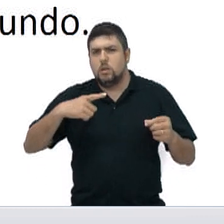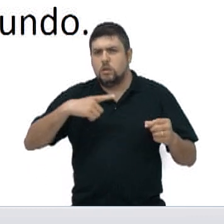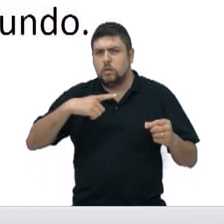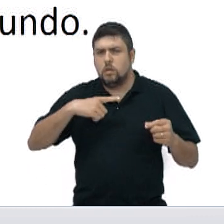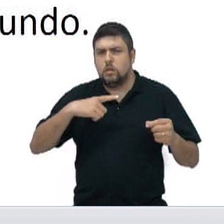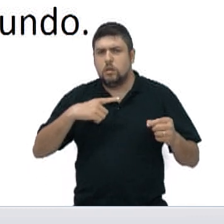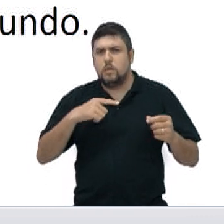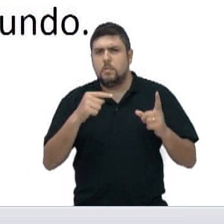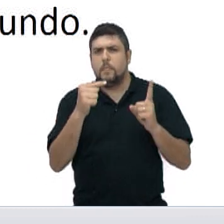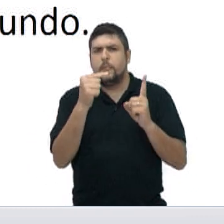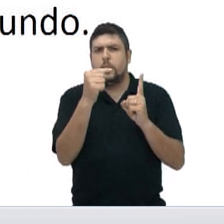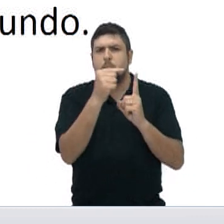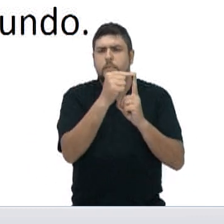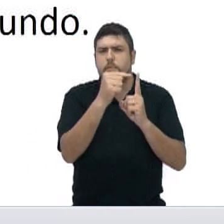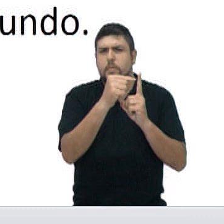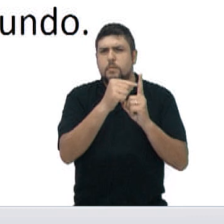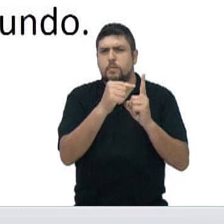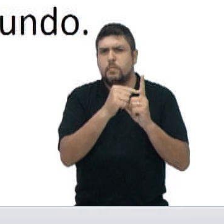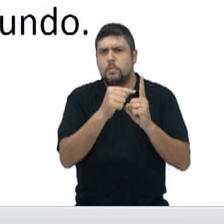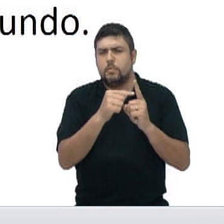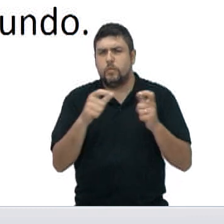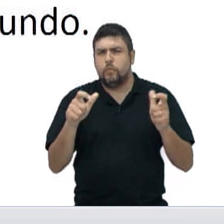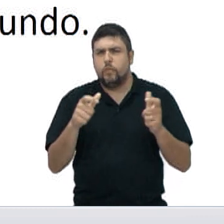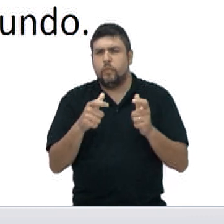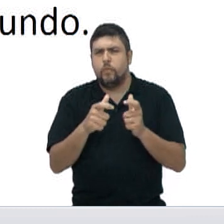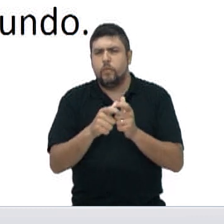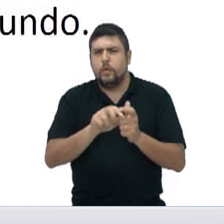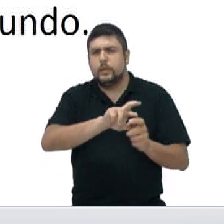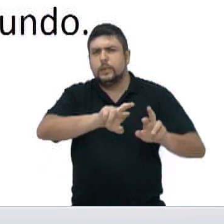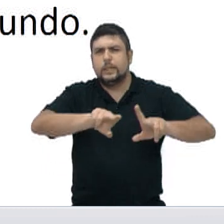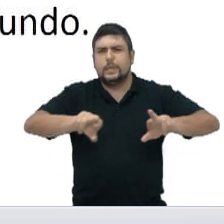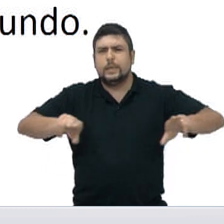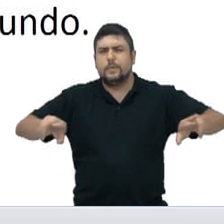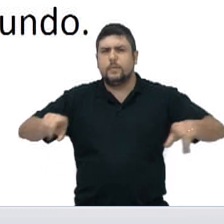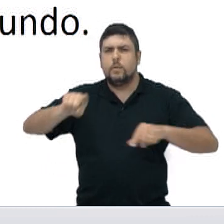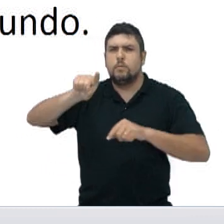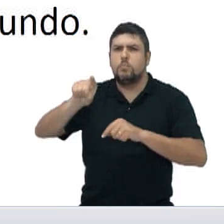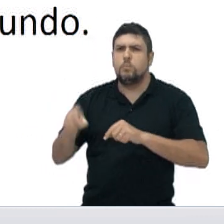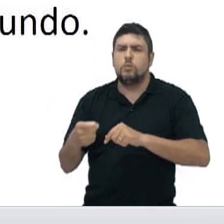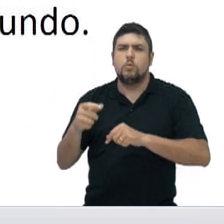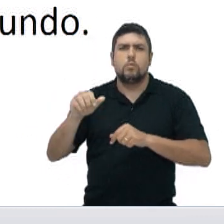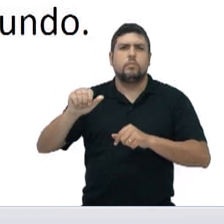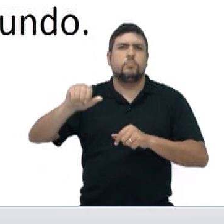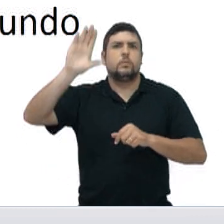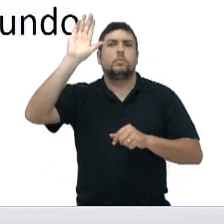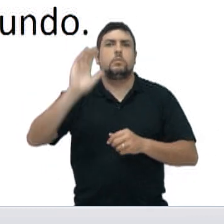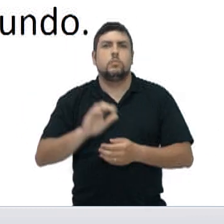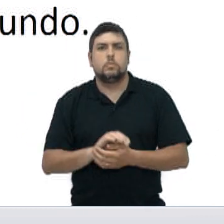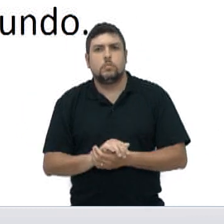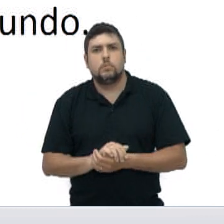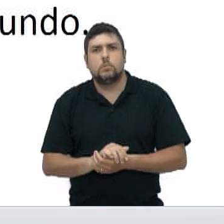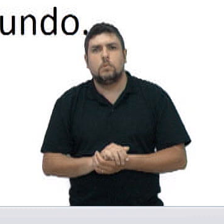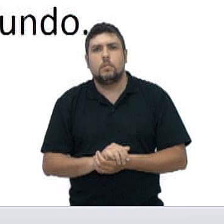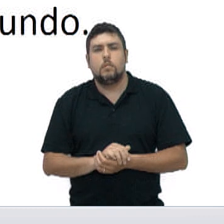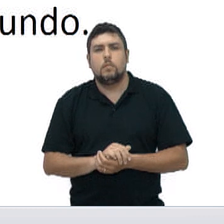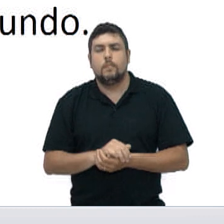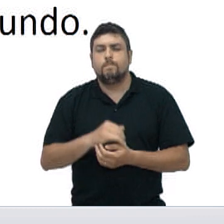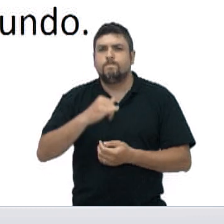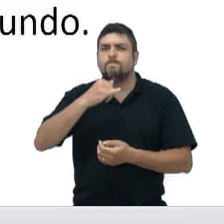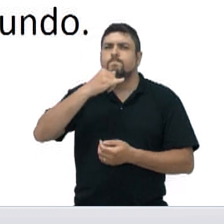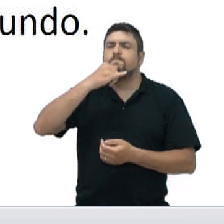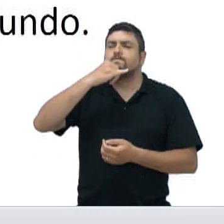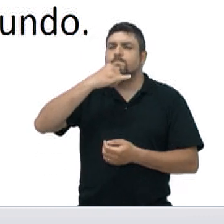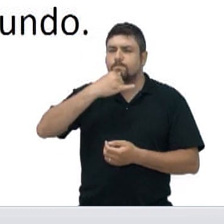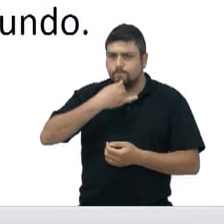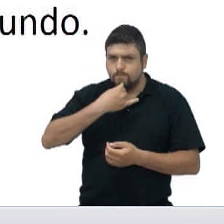1000 espécies com risco de extinção no Brasil. Isso é mais triste quando temos em